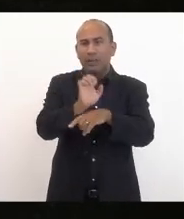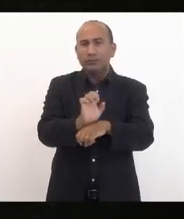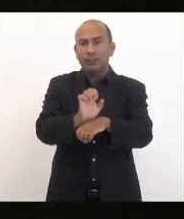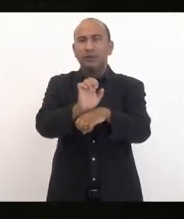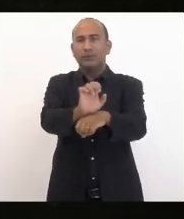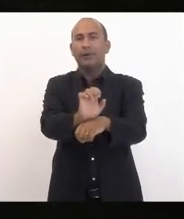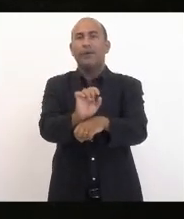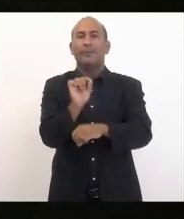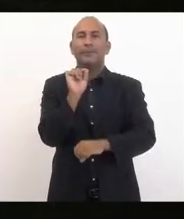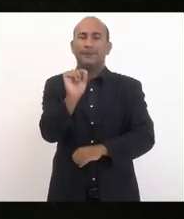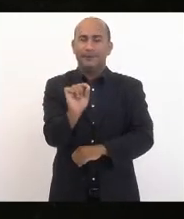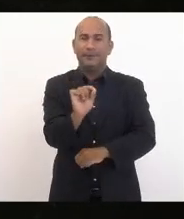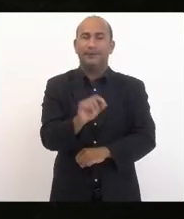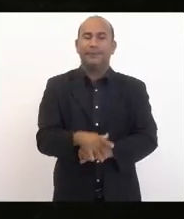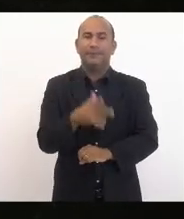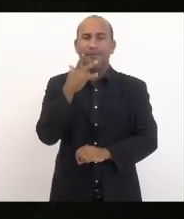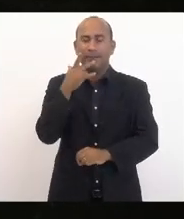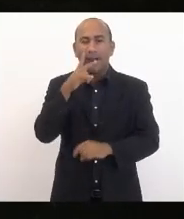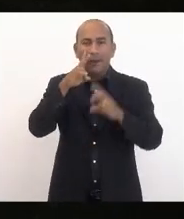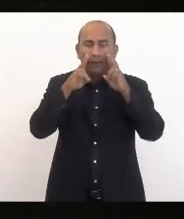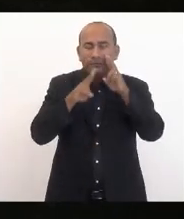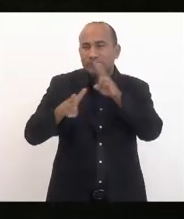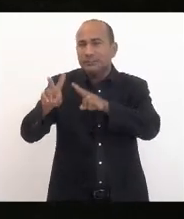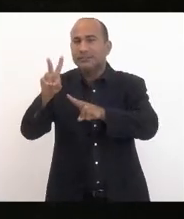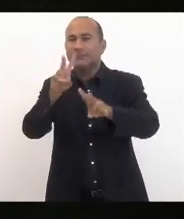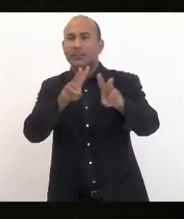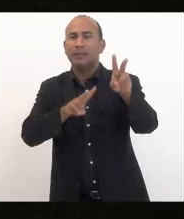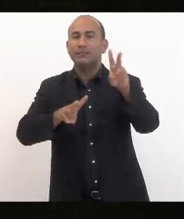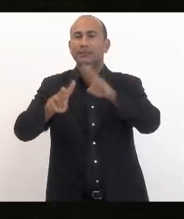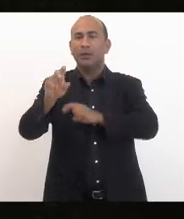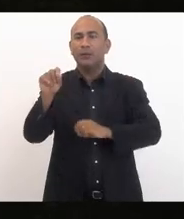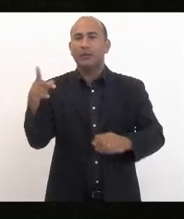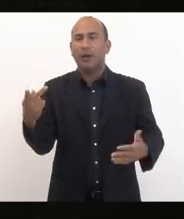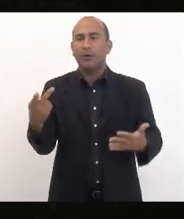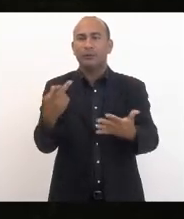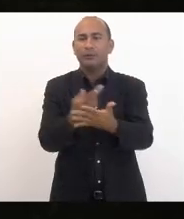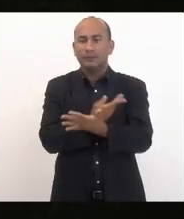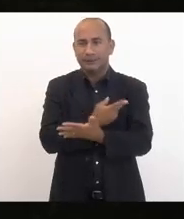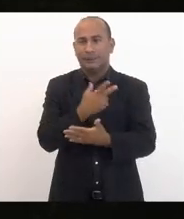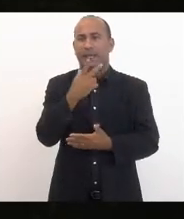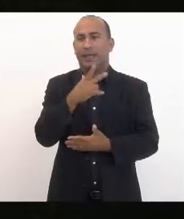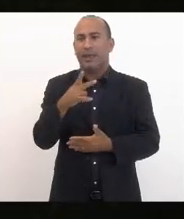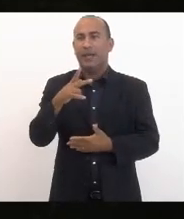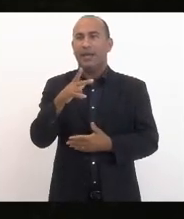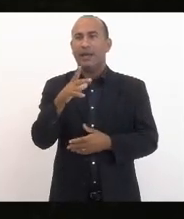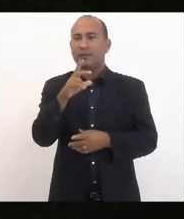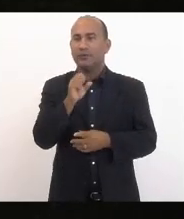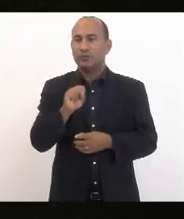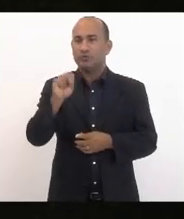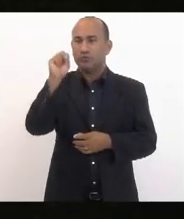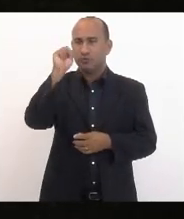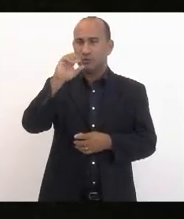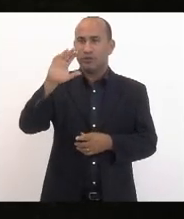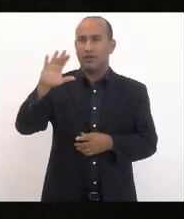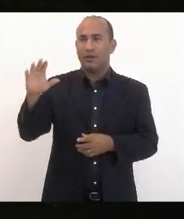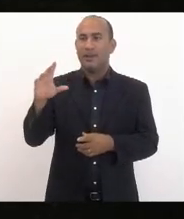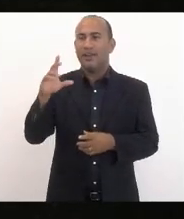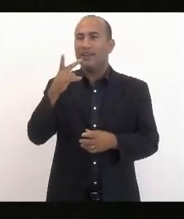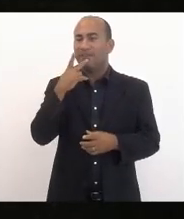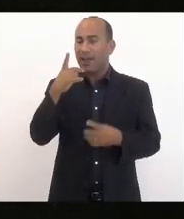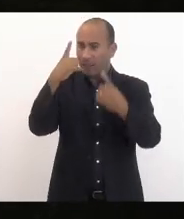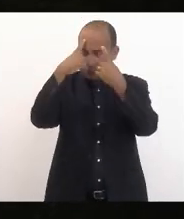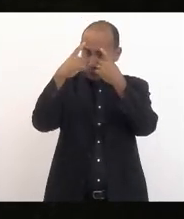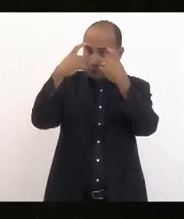que objetiva dar visibilidade a esse fenômeno antropológico, sociológico,